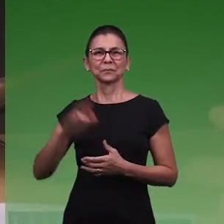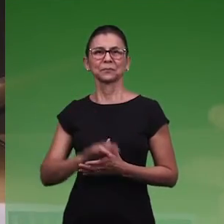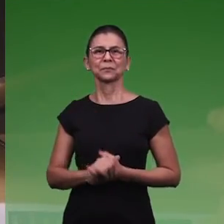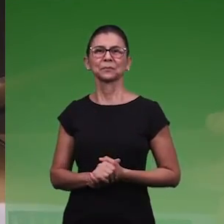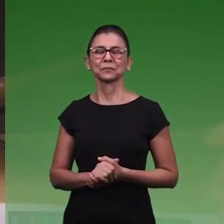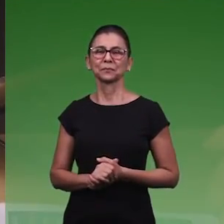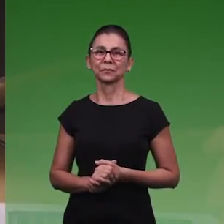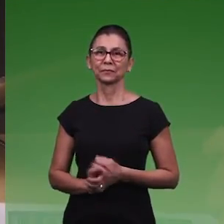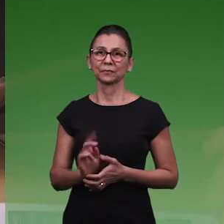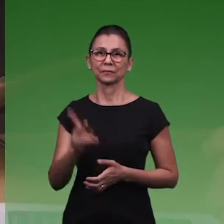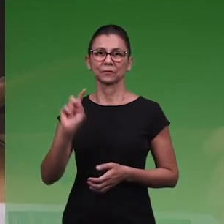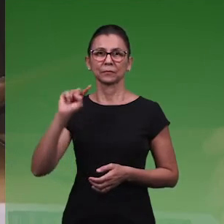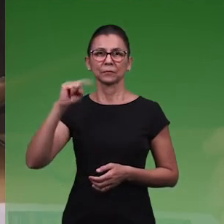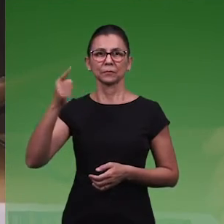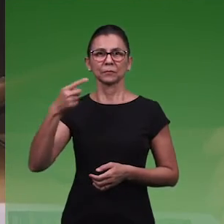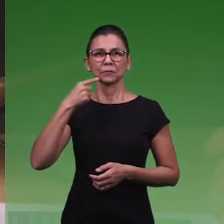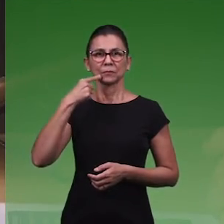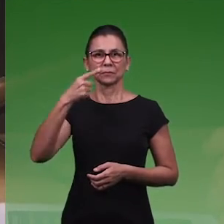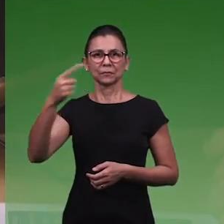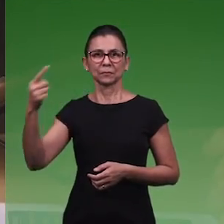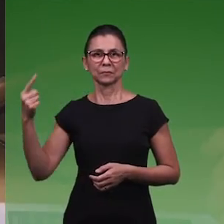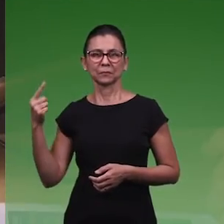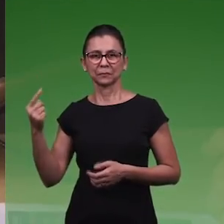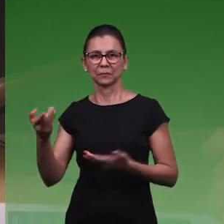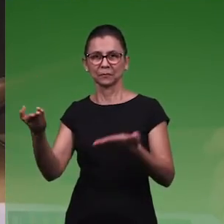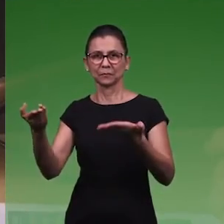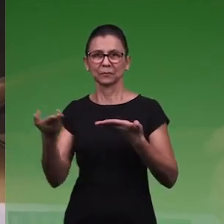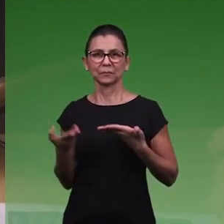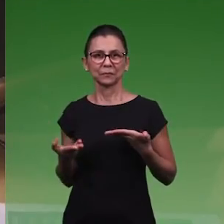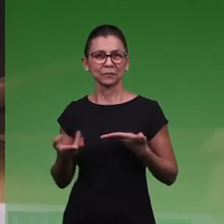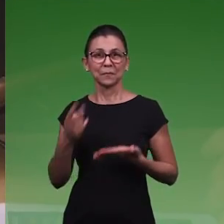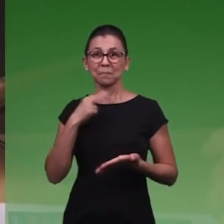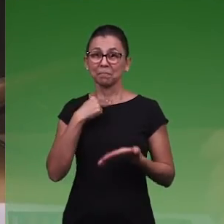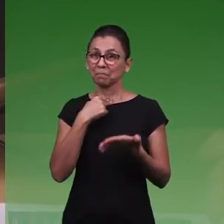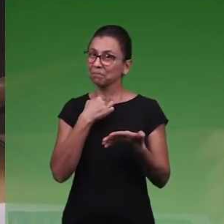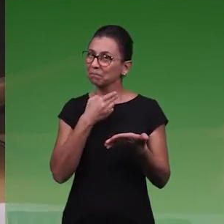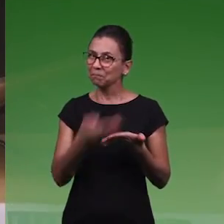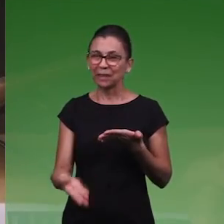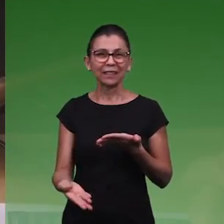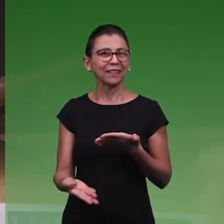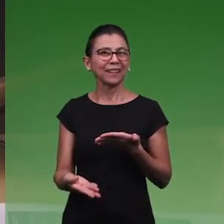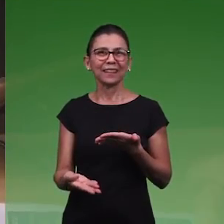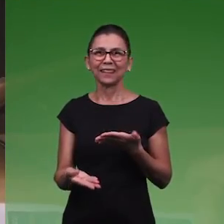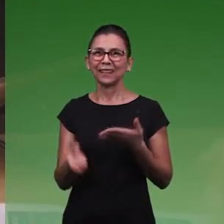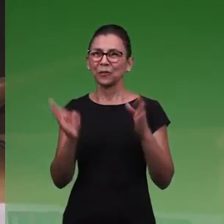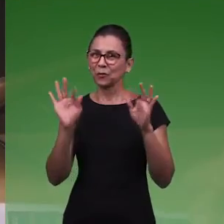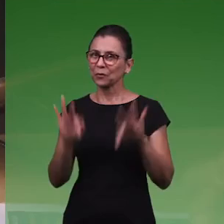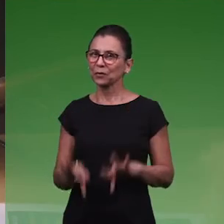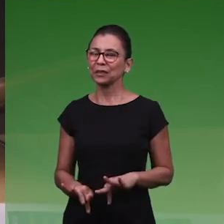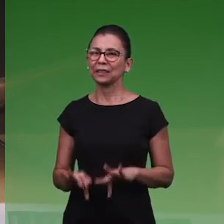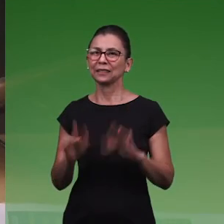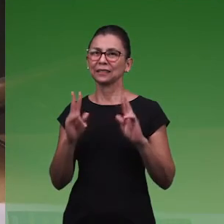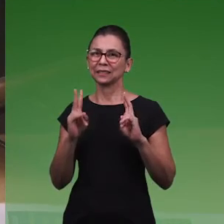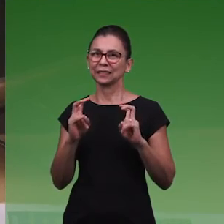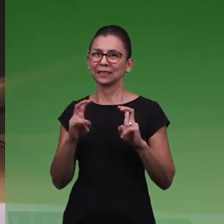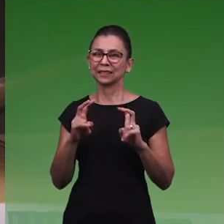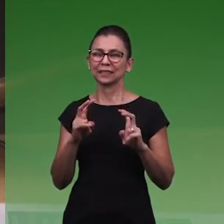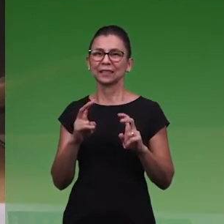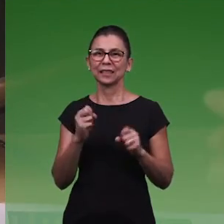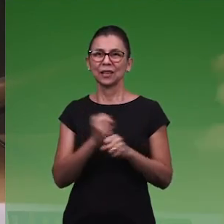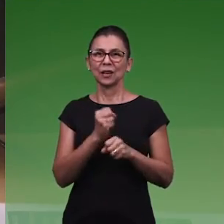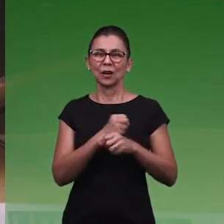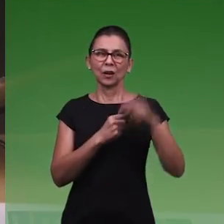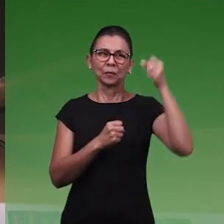direção do Senhor. E nós vamos continuar. Na próxima semana, convido você a não perder o encerramento deste assunto, obra